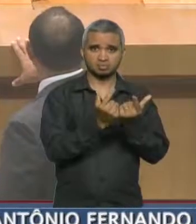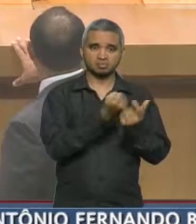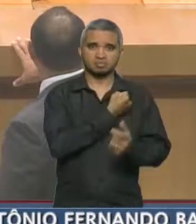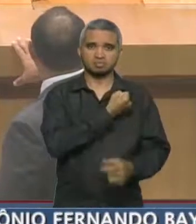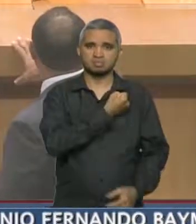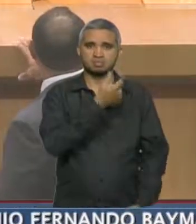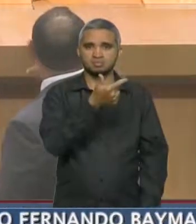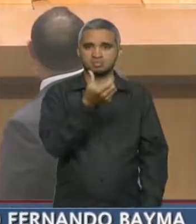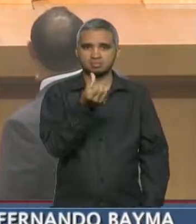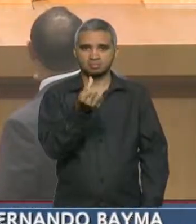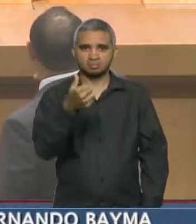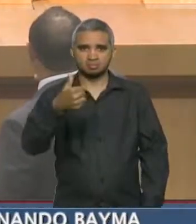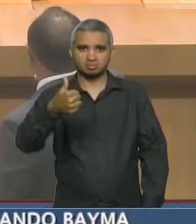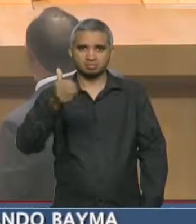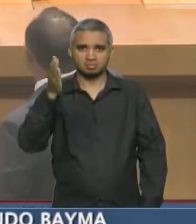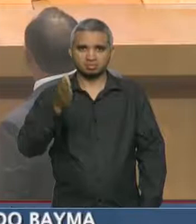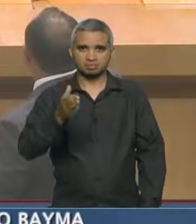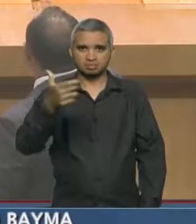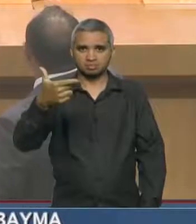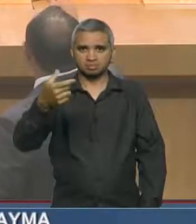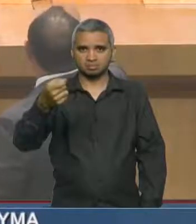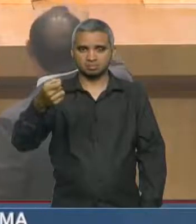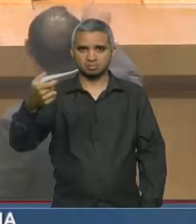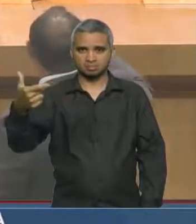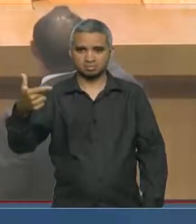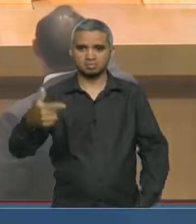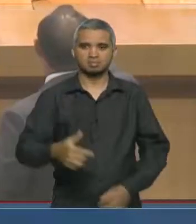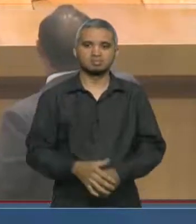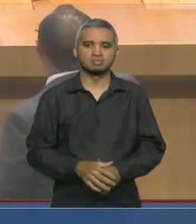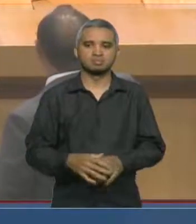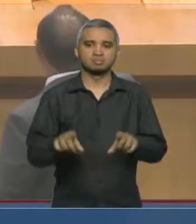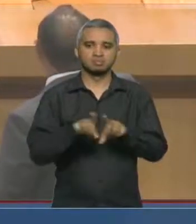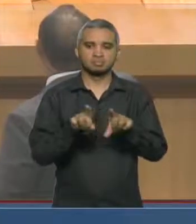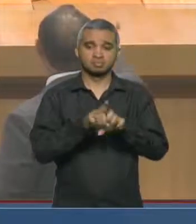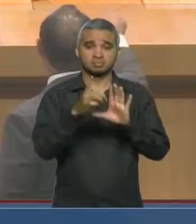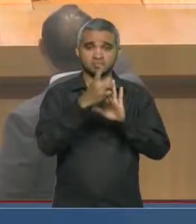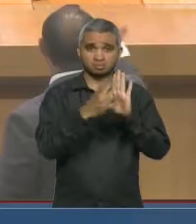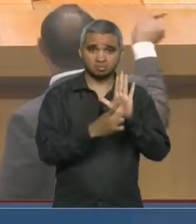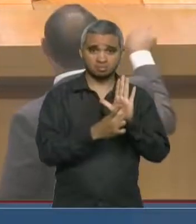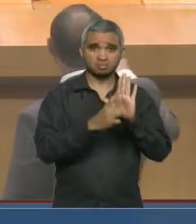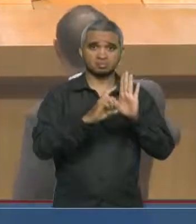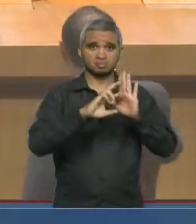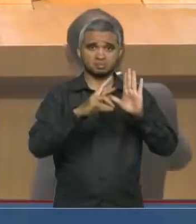261/2002, oriundo do Projeto de Decreto Legislativo número